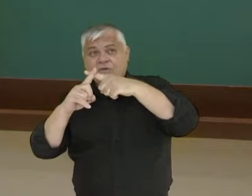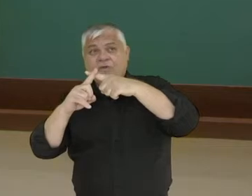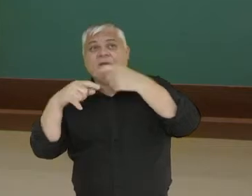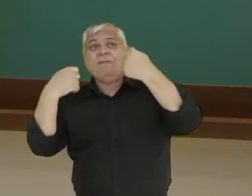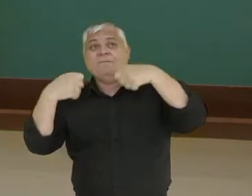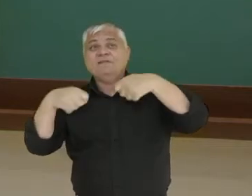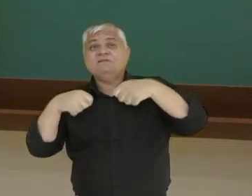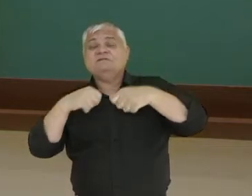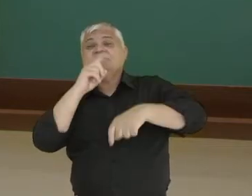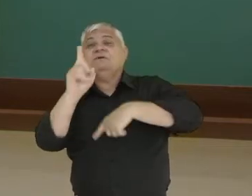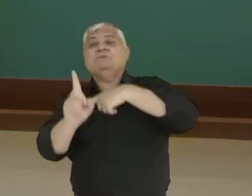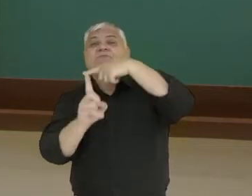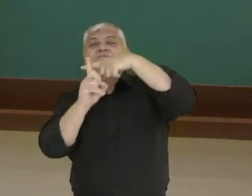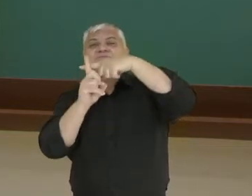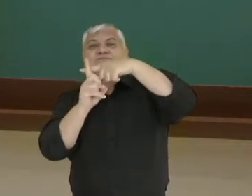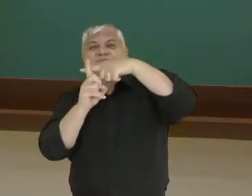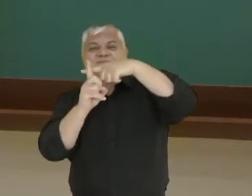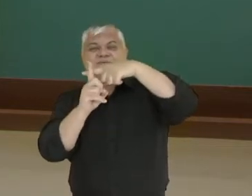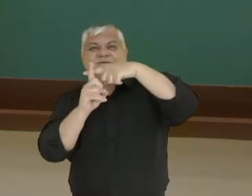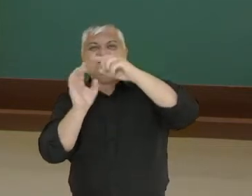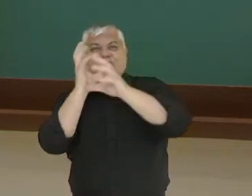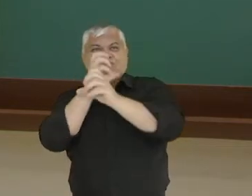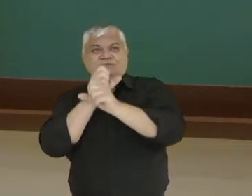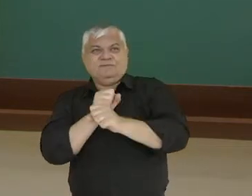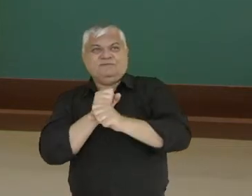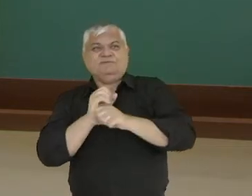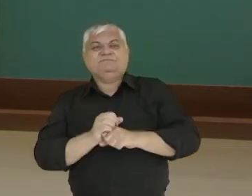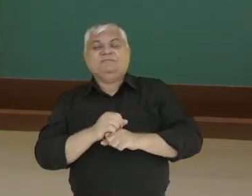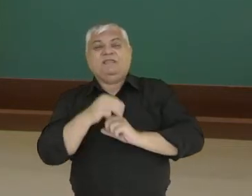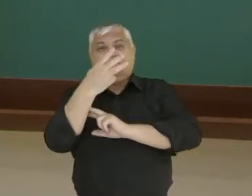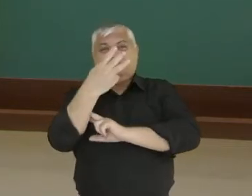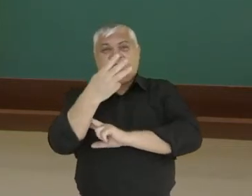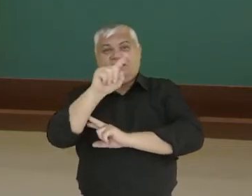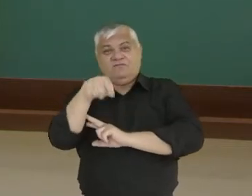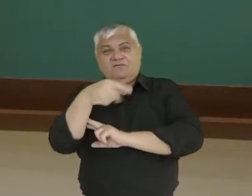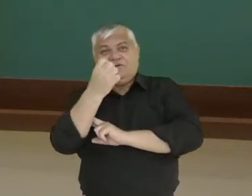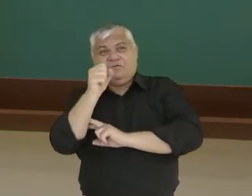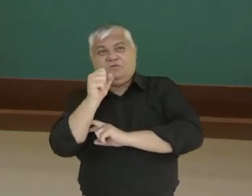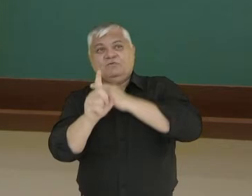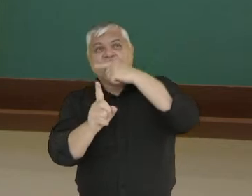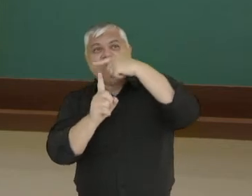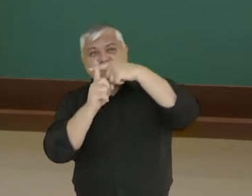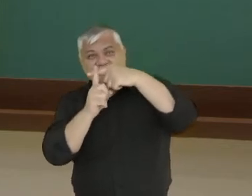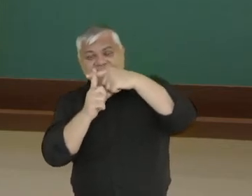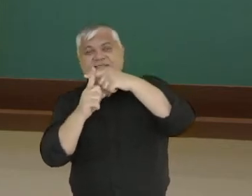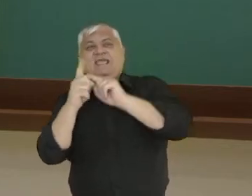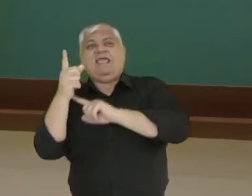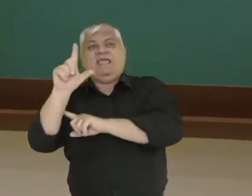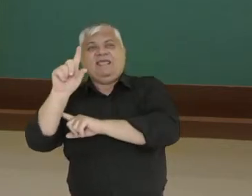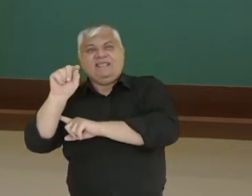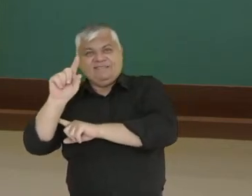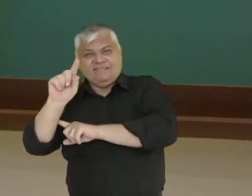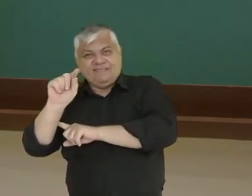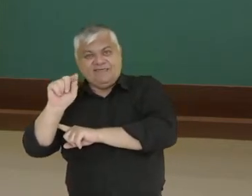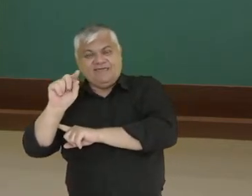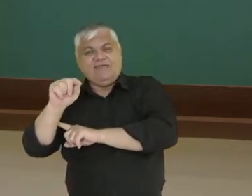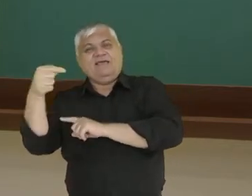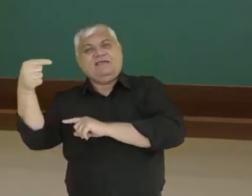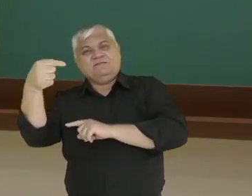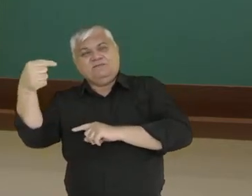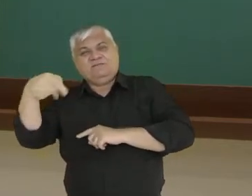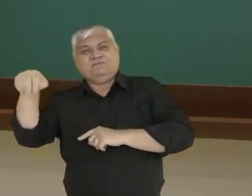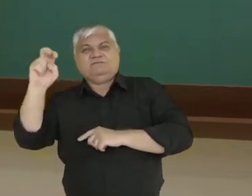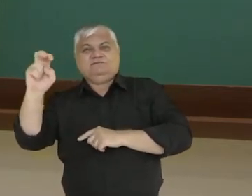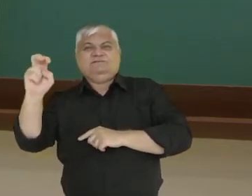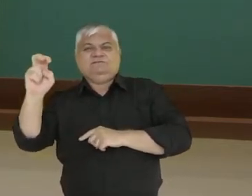de cada um somando. Então ficou da seguinte maneira: log de 3,8 mais, multiplicação virou mais, log